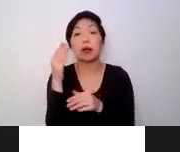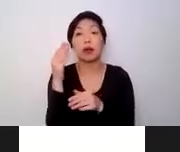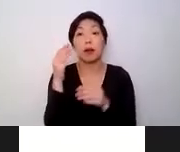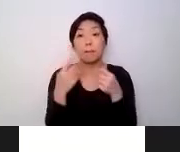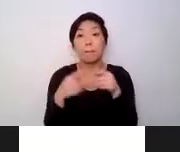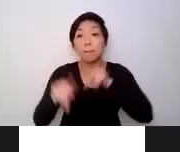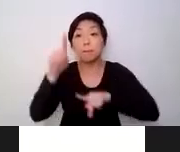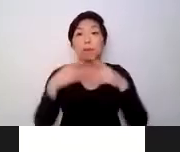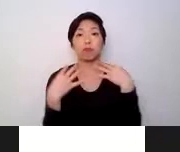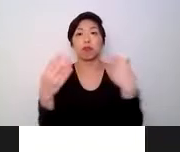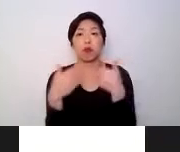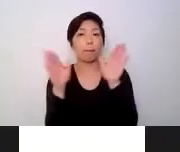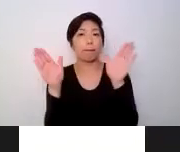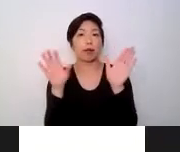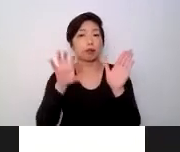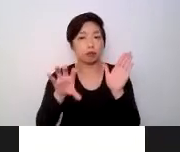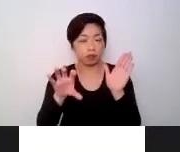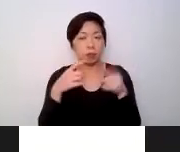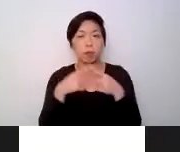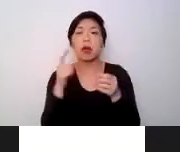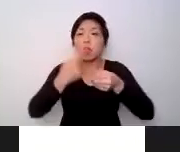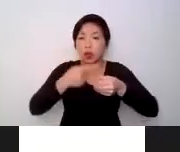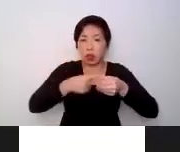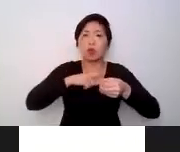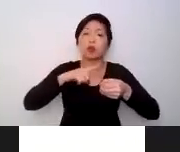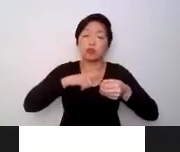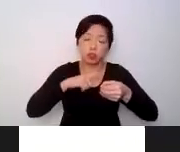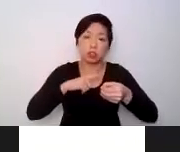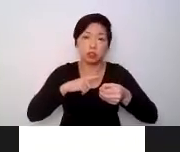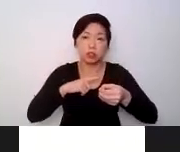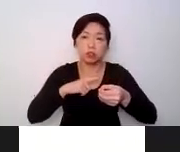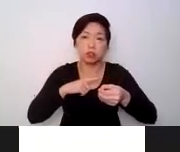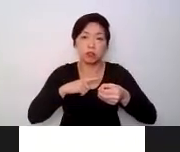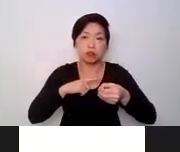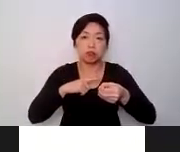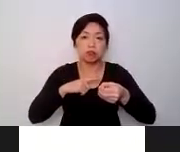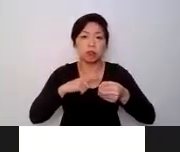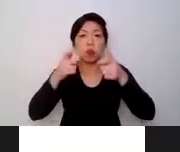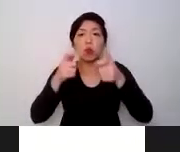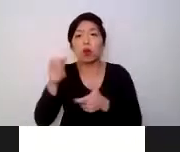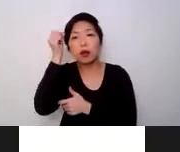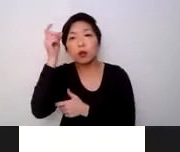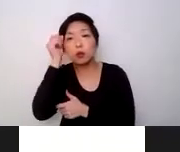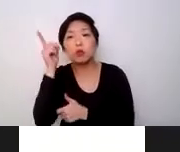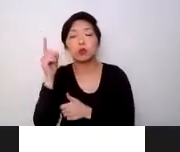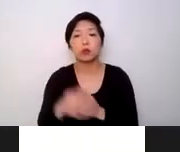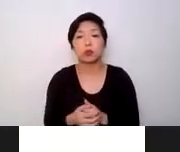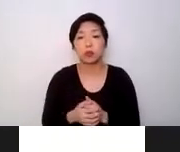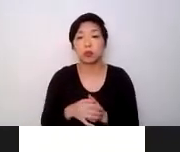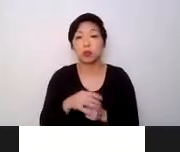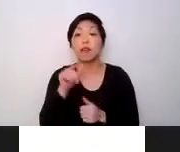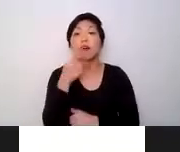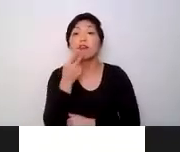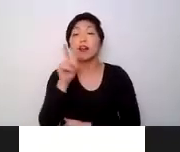entendimento, apesar que no interior já tínhamos vários gabinetes de cultura, de gabinetes de leitura,